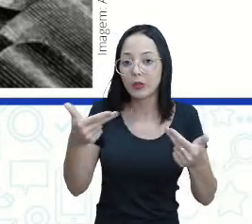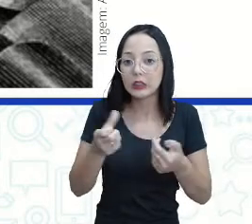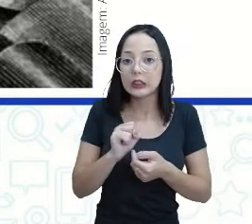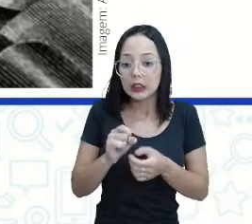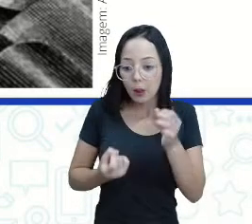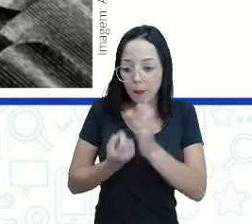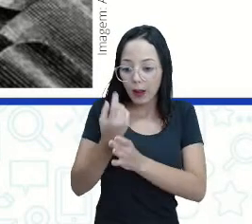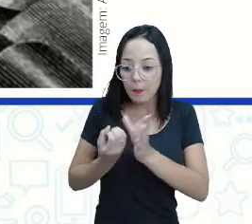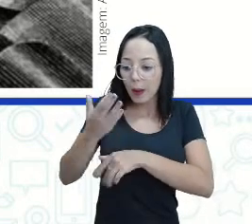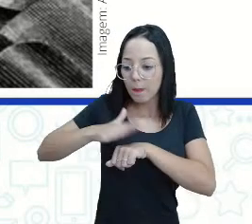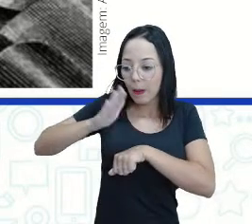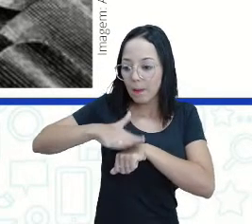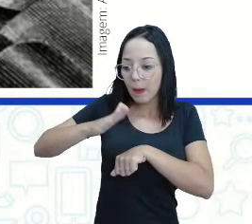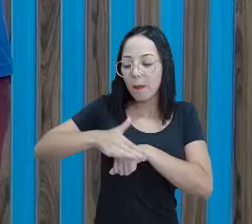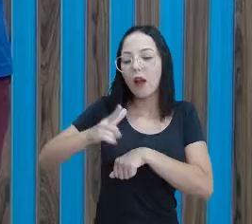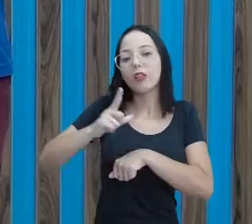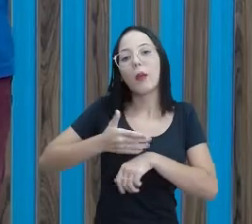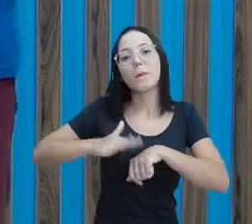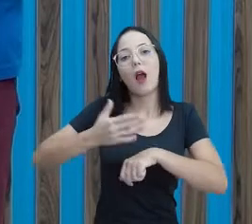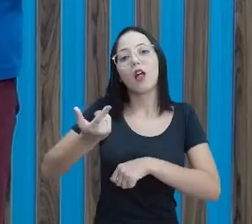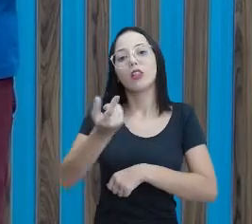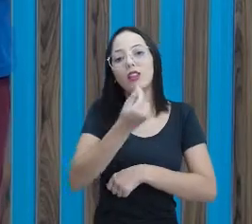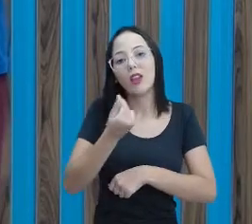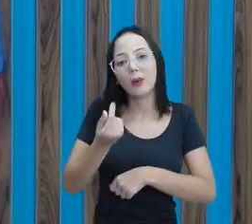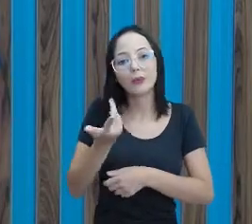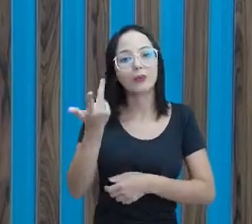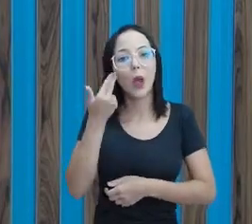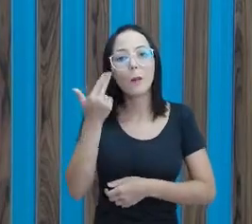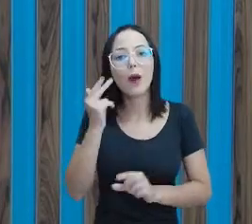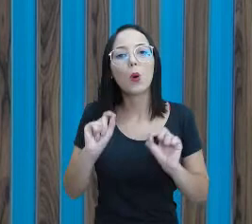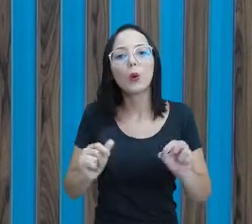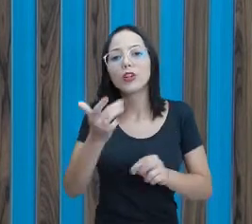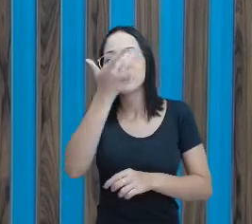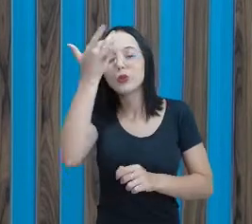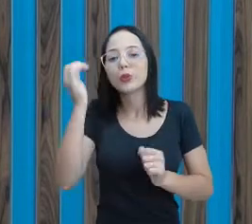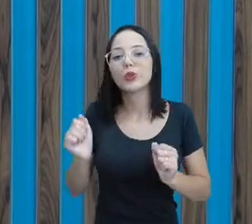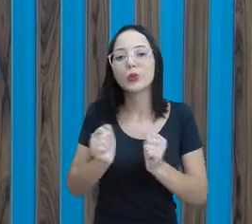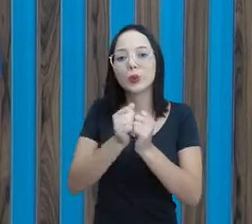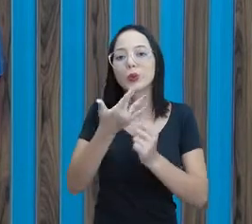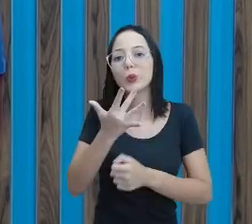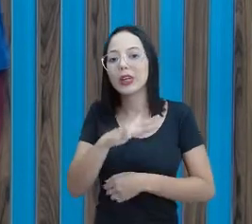mais vocês produzirem, mais você recebe. Então era comum o pessoal estar com as crianças dentro da